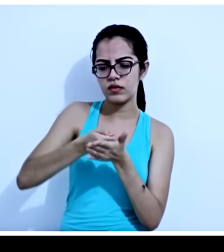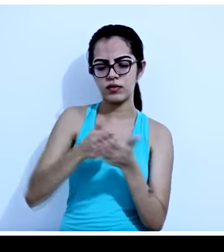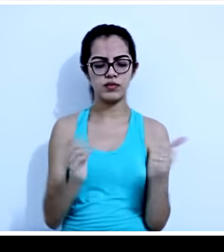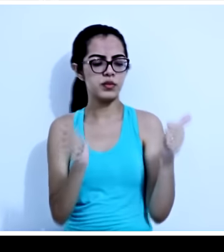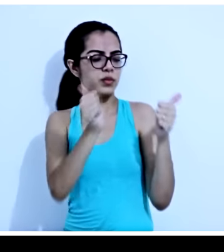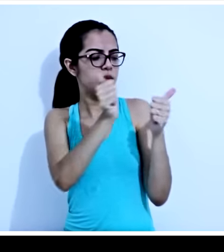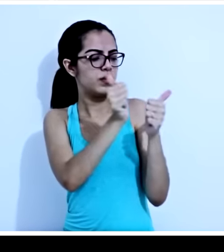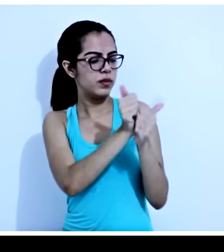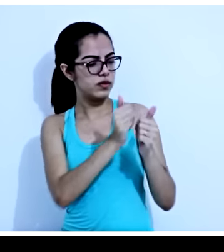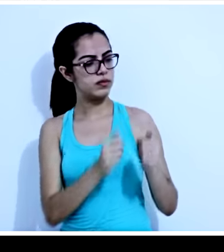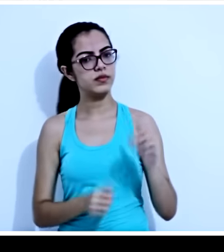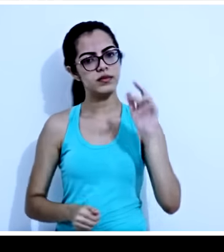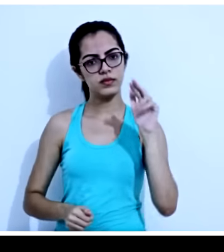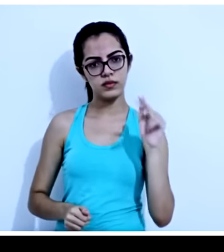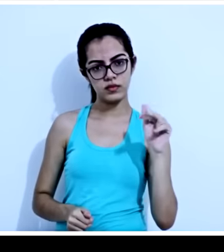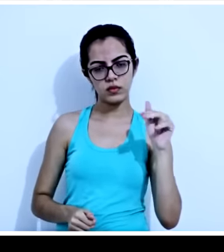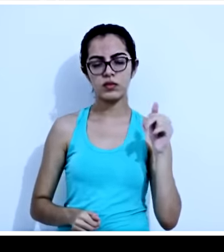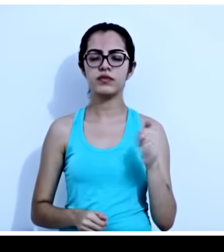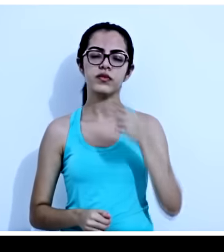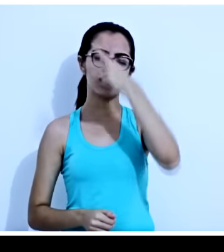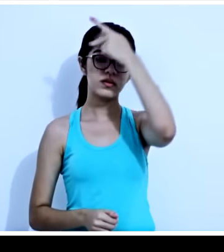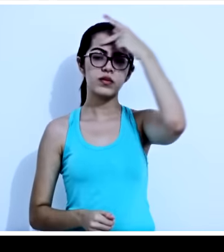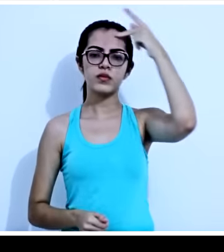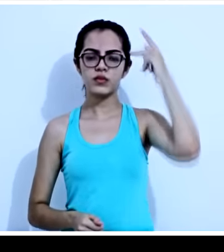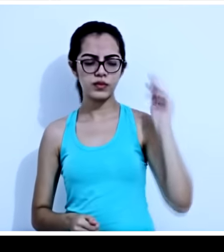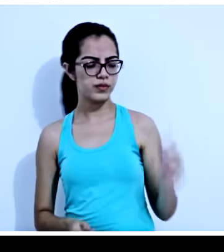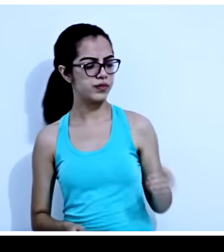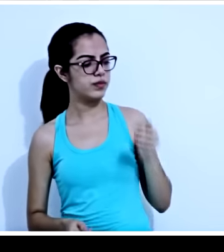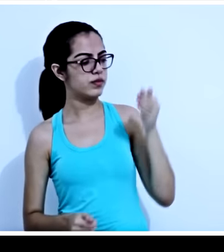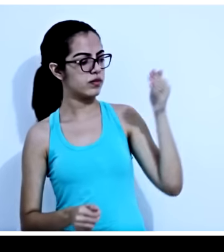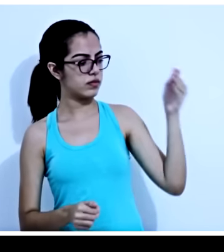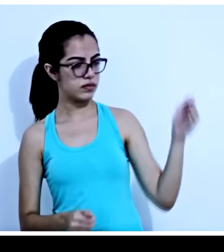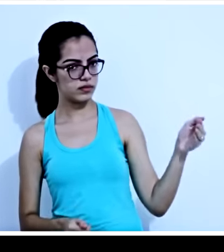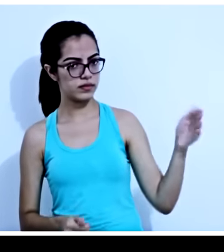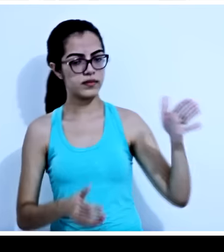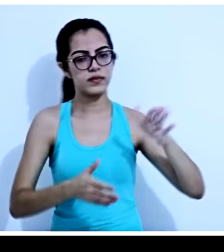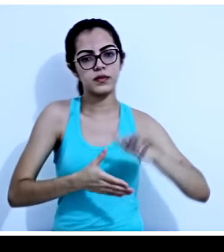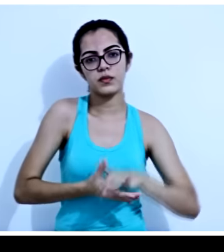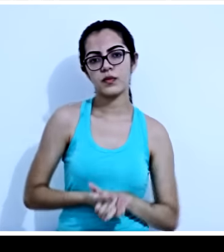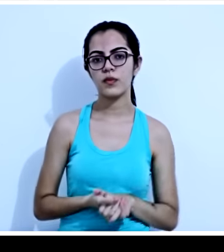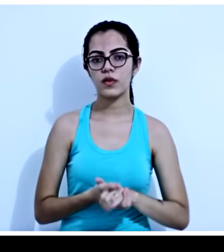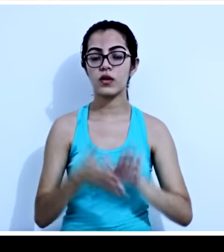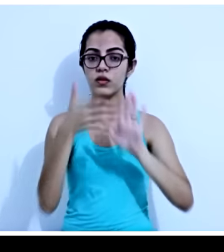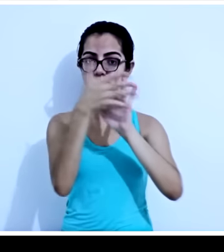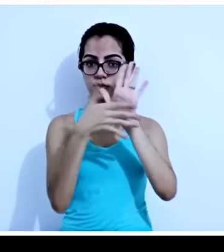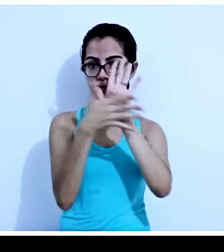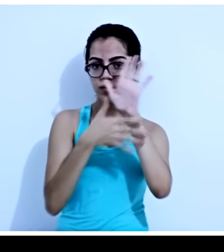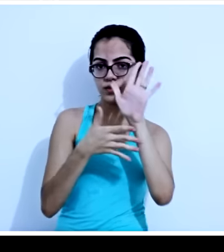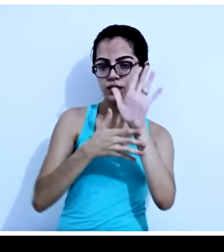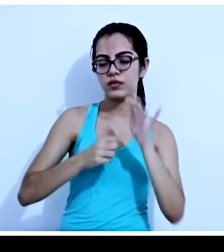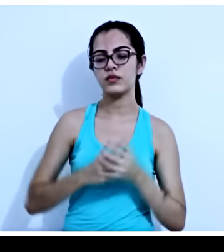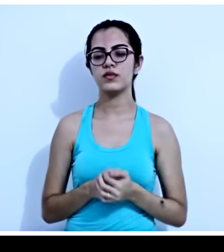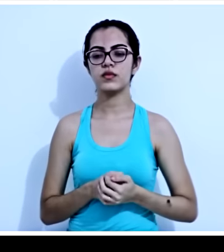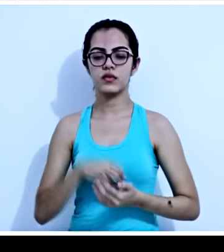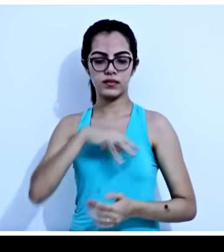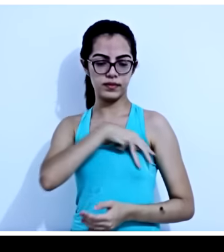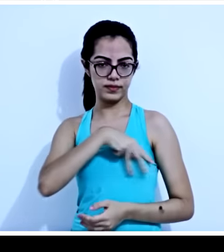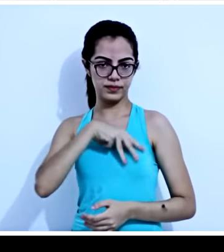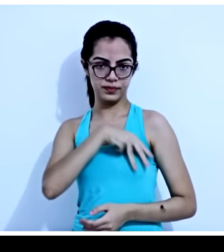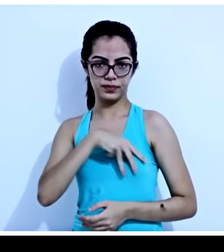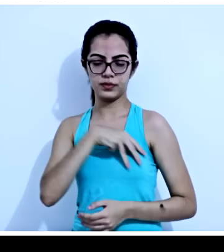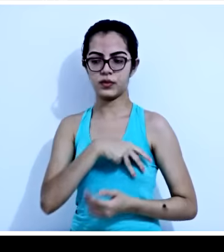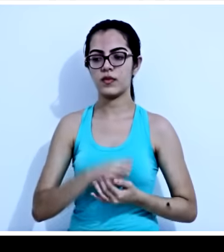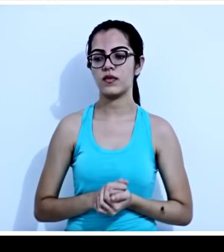como eles deveriam se comportar diante de situações. É muito rico o Sermão do Monte no Evangelho de